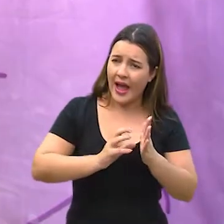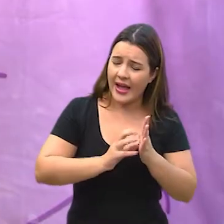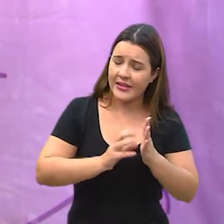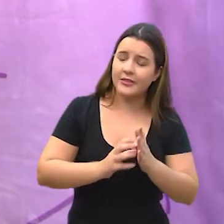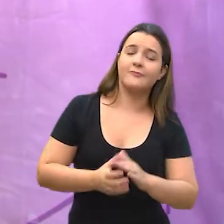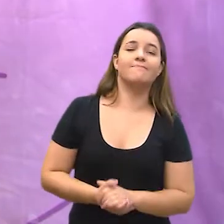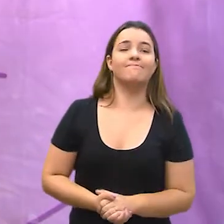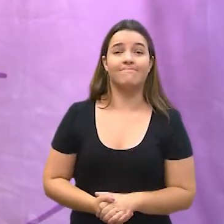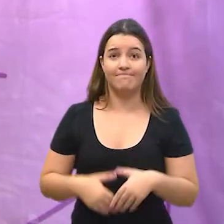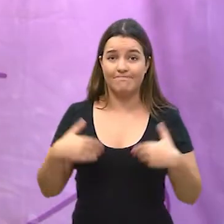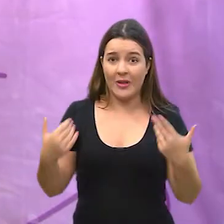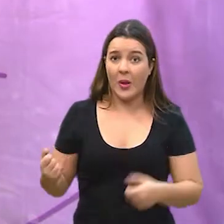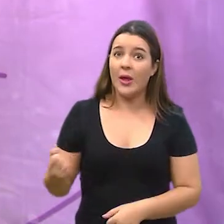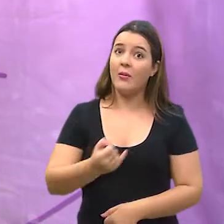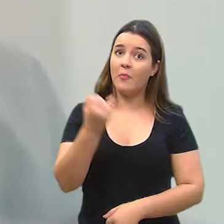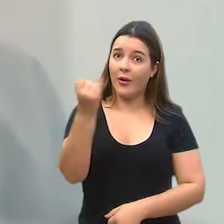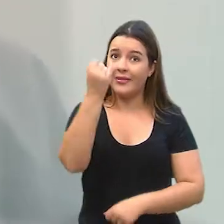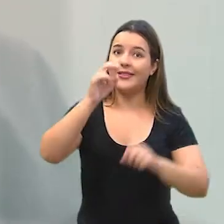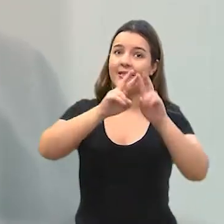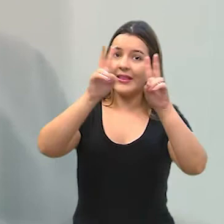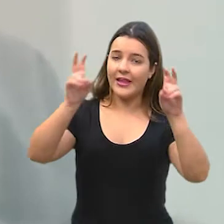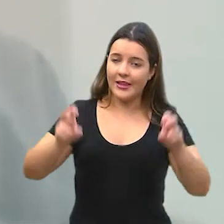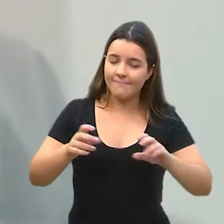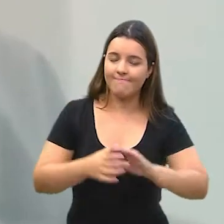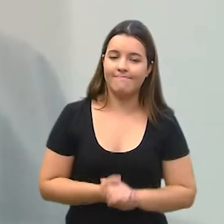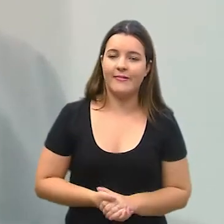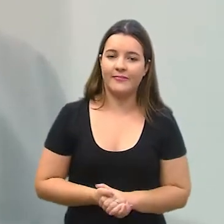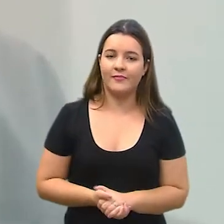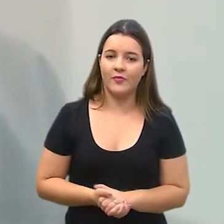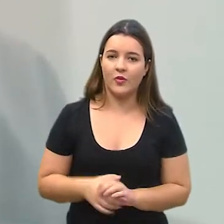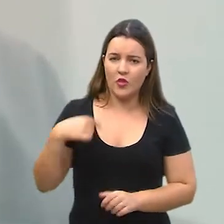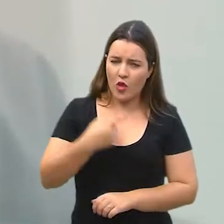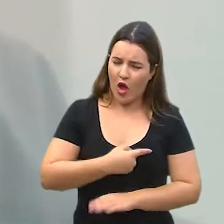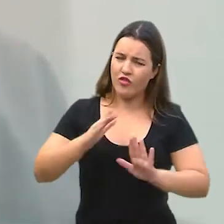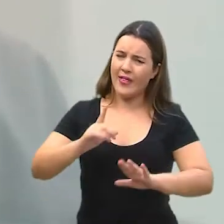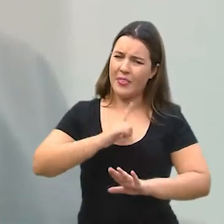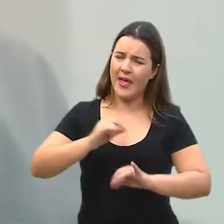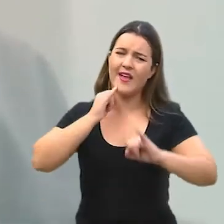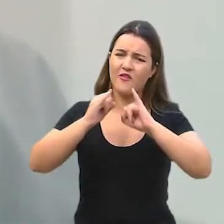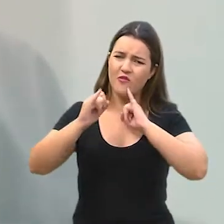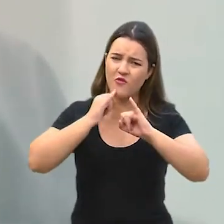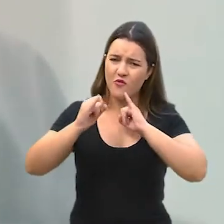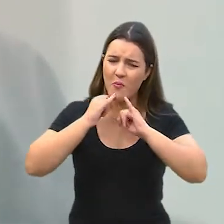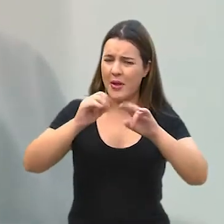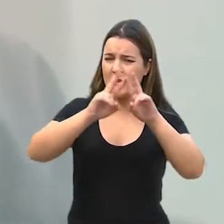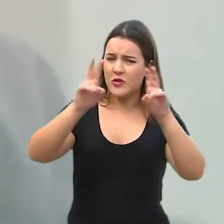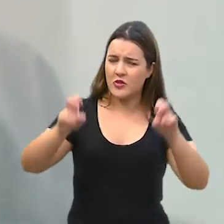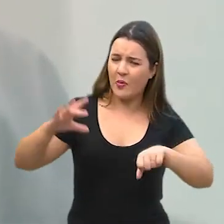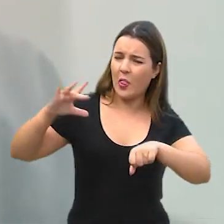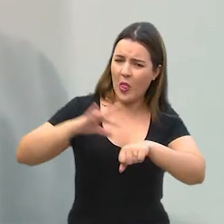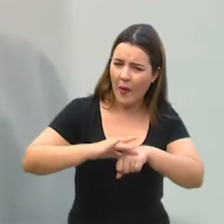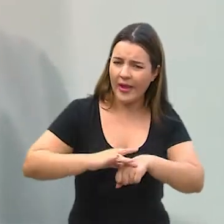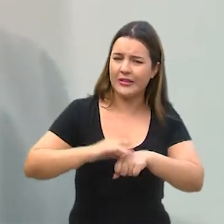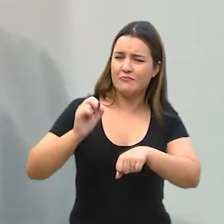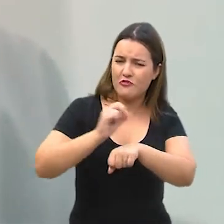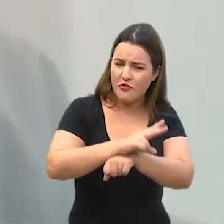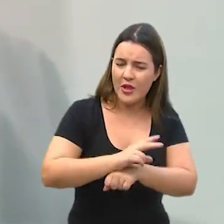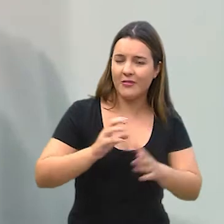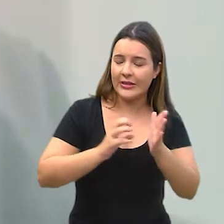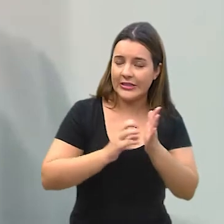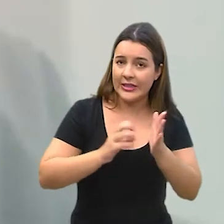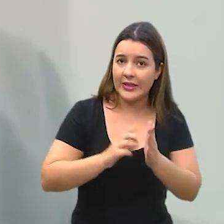É importante a gente continuar falando do assunto, porque, assim, apesar de a gente ter muita informação, né, sobre o vírus e sobre a doença,